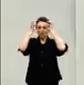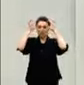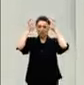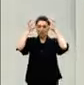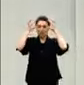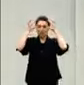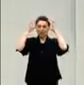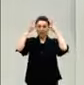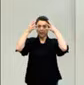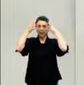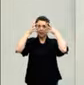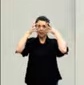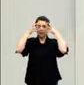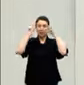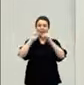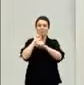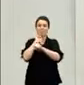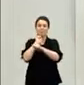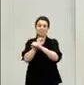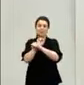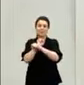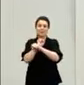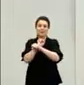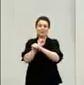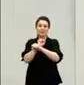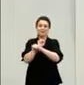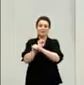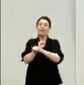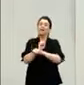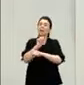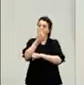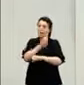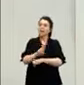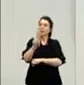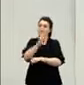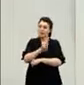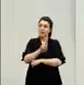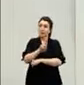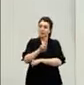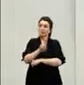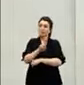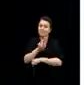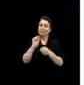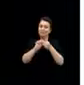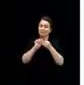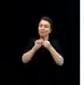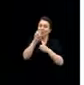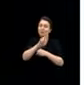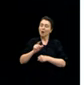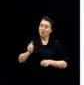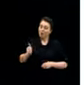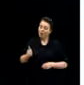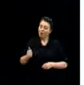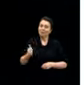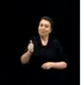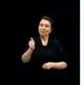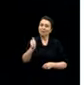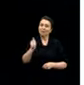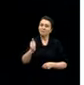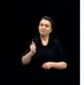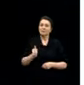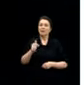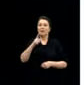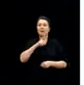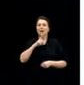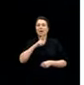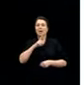né? Tira lá as rugas. Então, é com essa toxina dessa bactéria. Então, o alívio